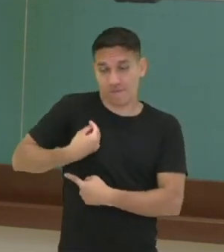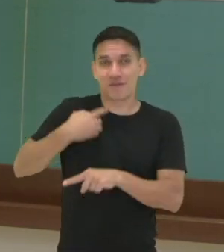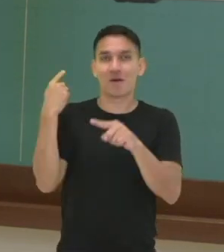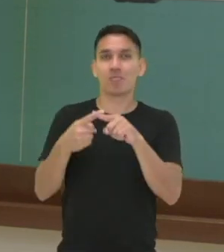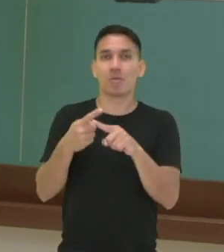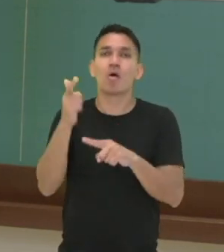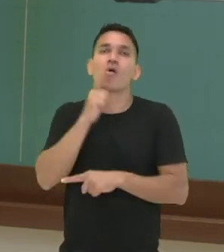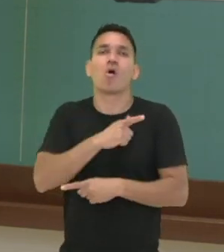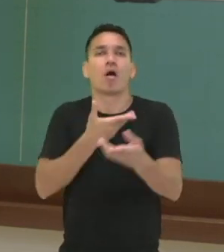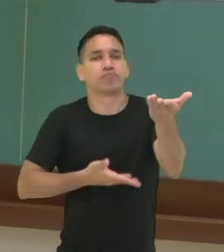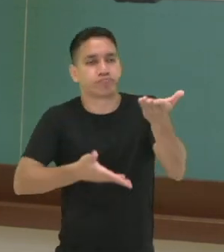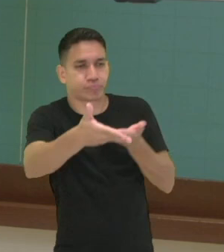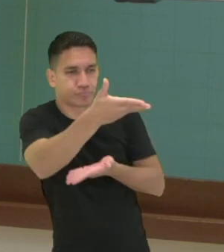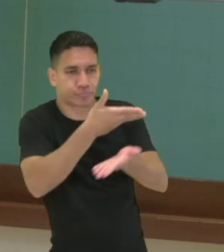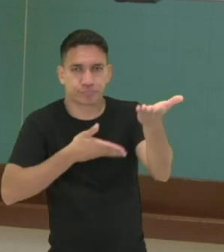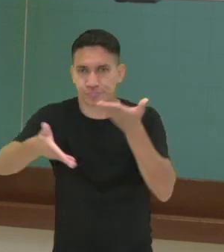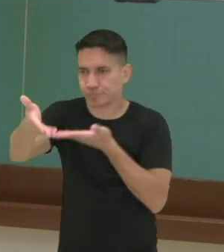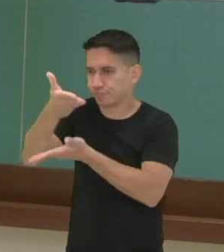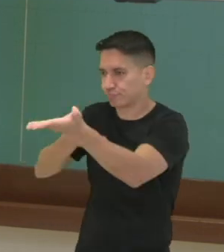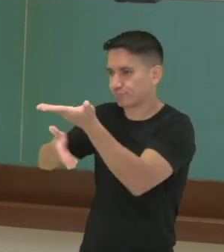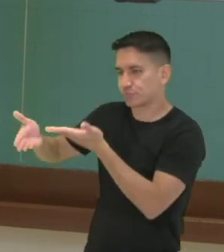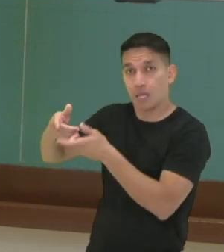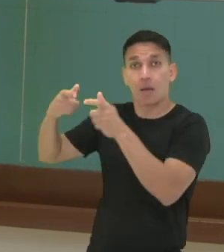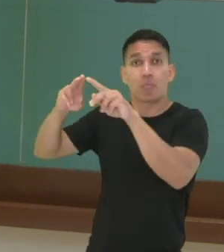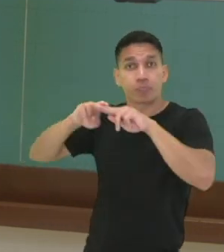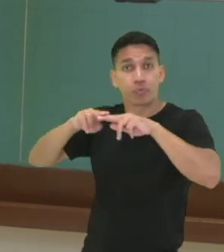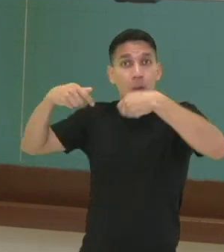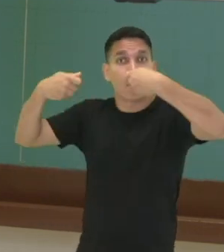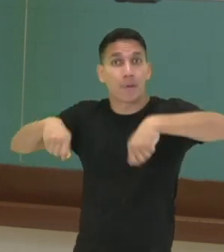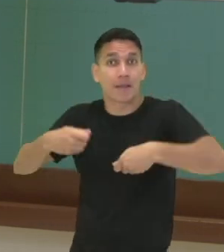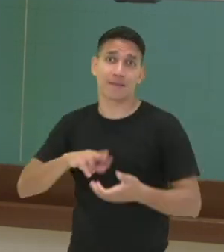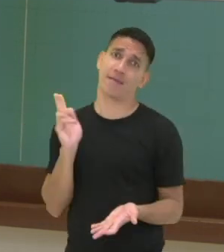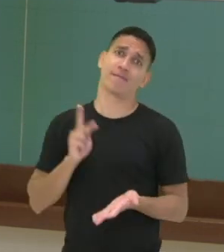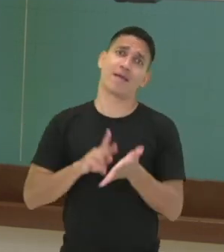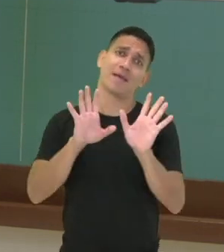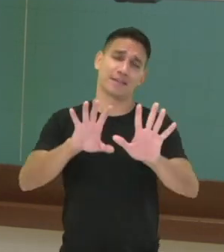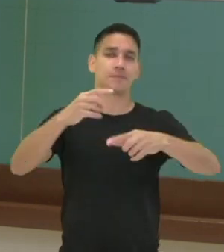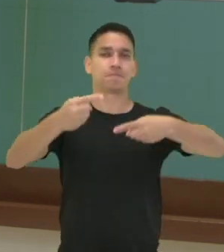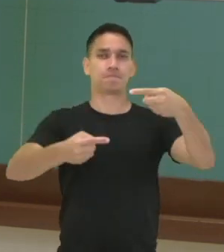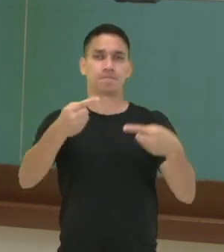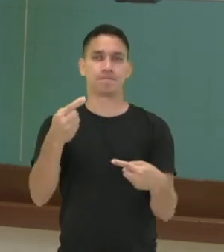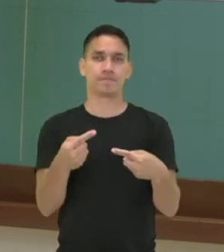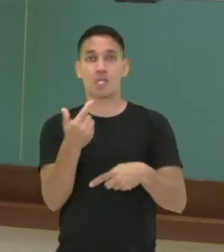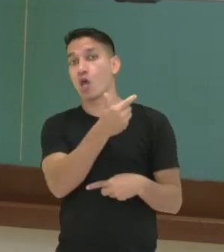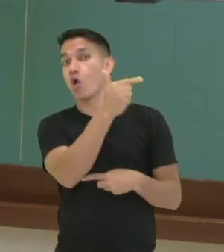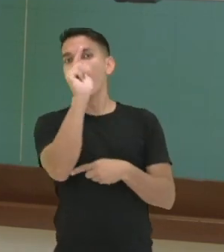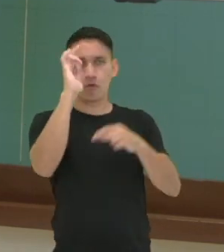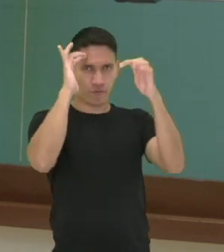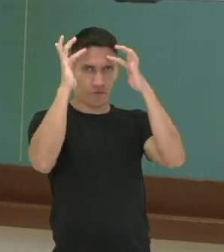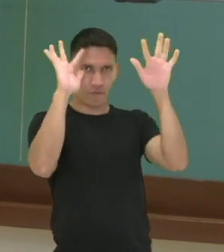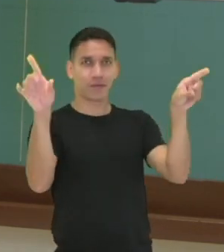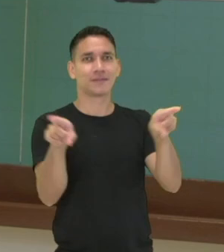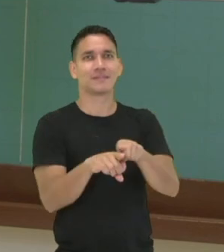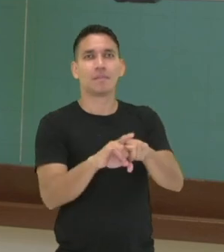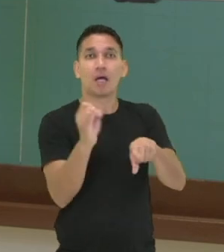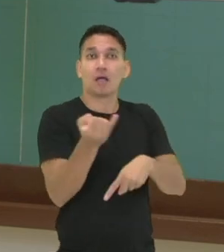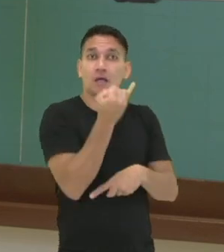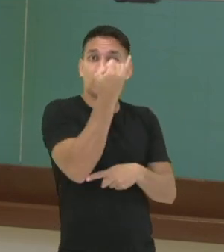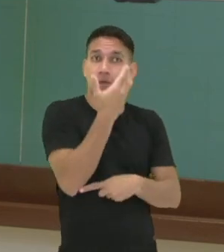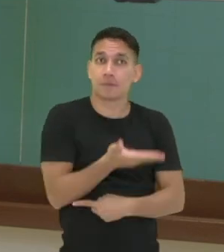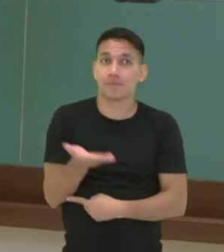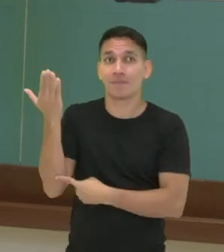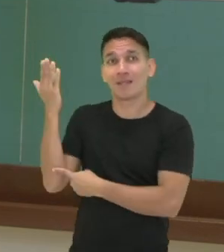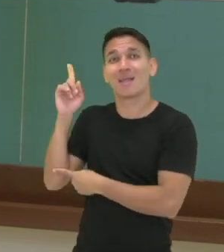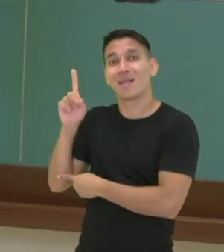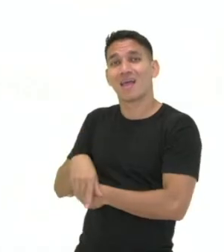dessa troca aí de relações, é necessário então fazer política. E outro filósofo importante que falou sobre esse tema